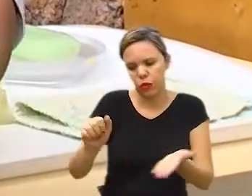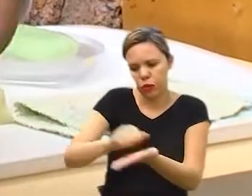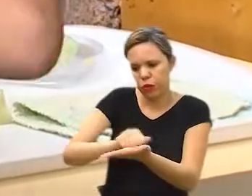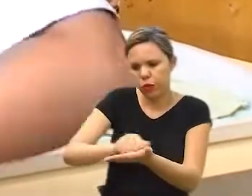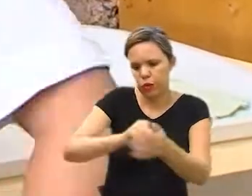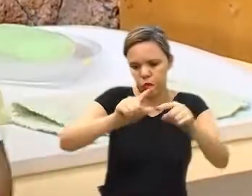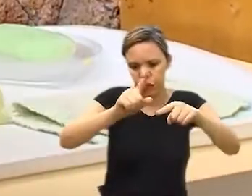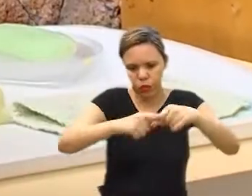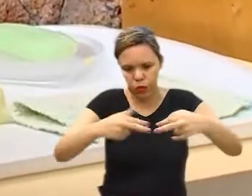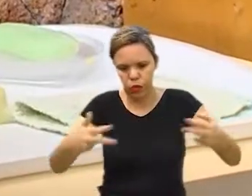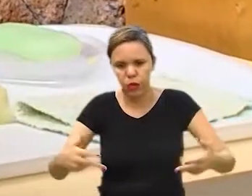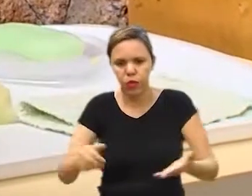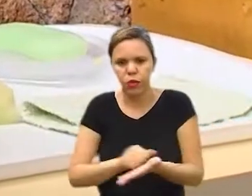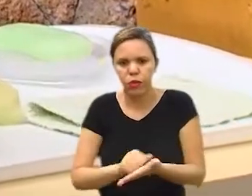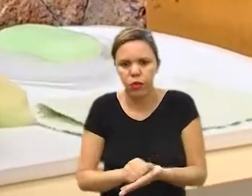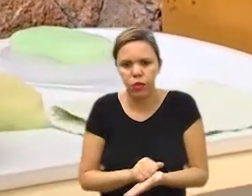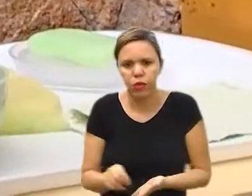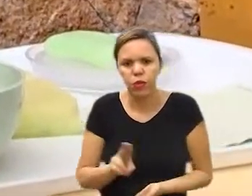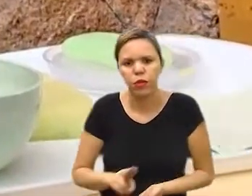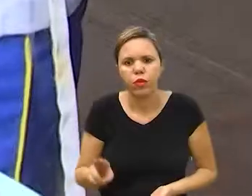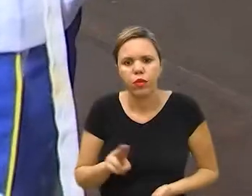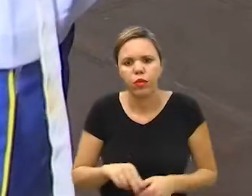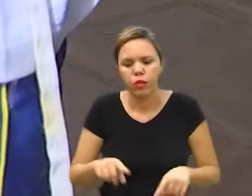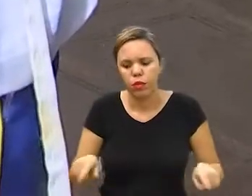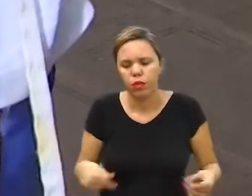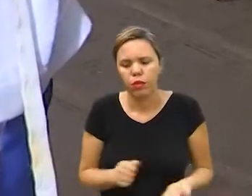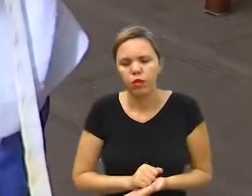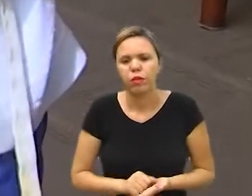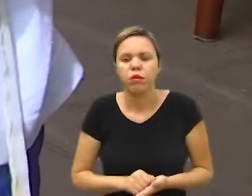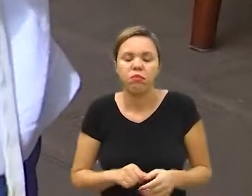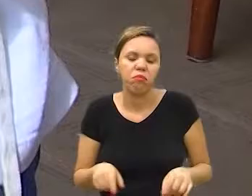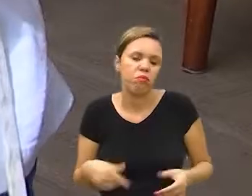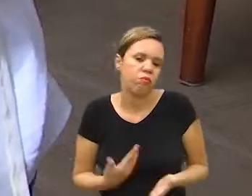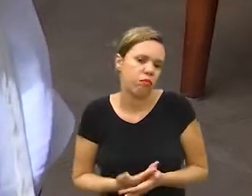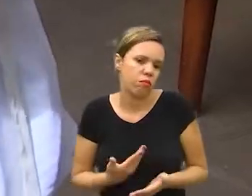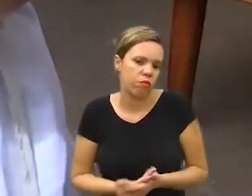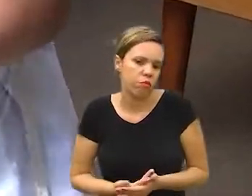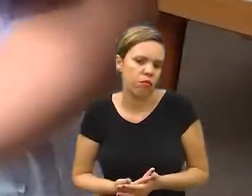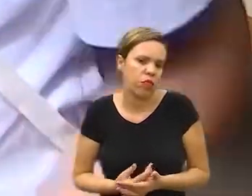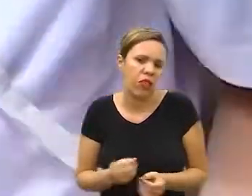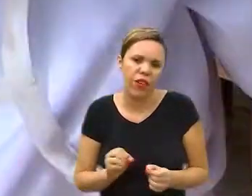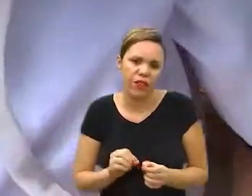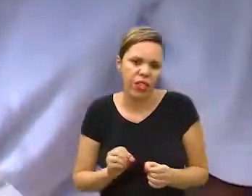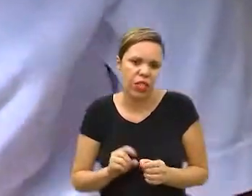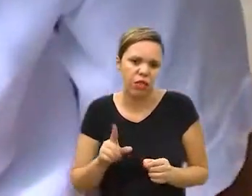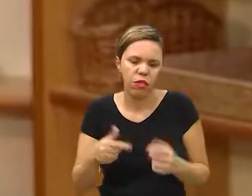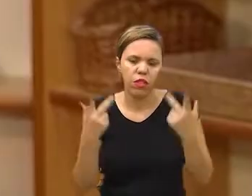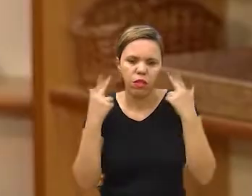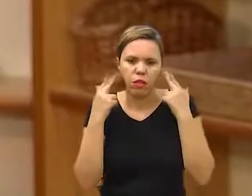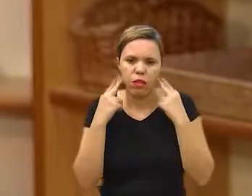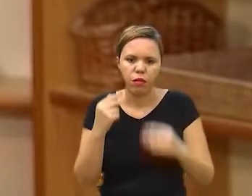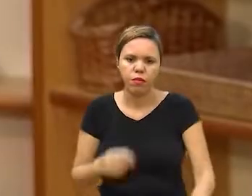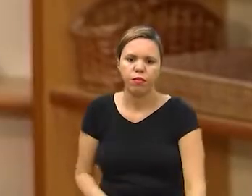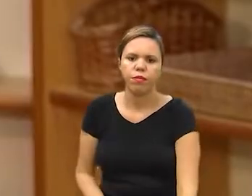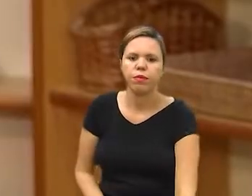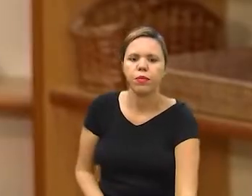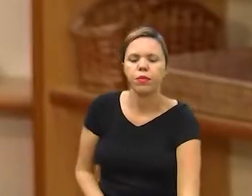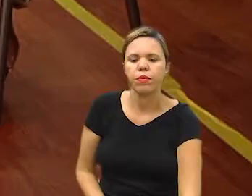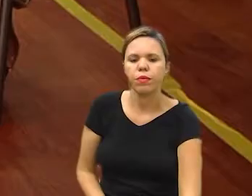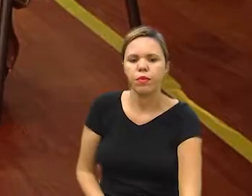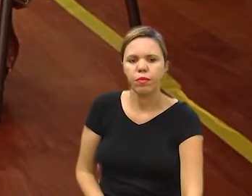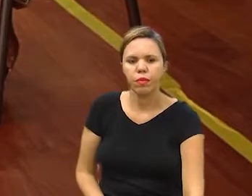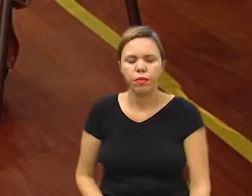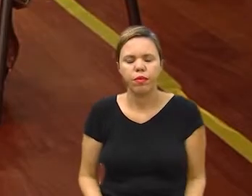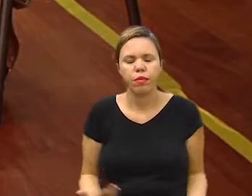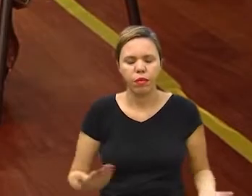limpar o material, lavar os panos que ela usar na sala de aula. E vai fazendo isso automaticamente. Exato, né? É natural. Agora, eu até